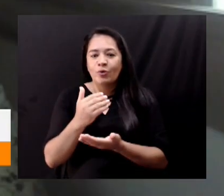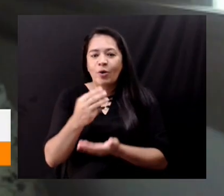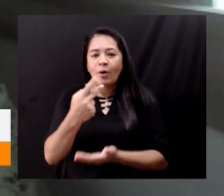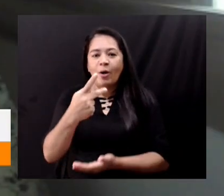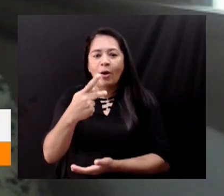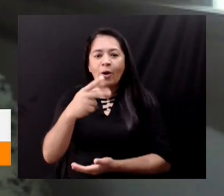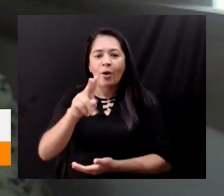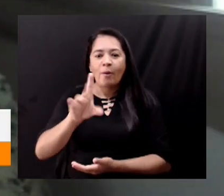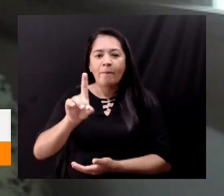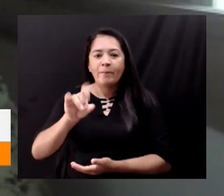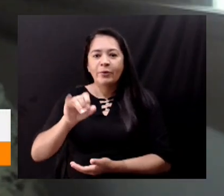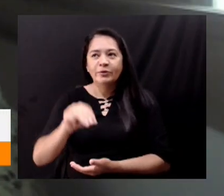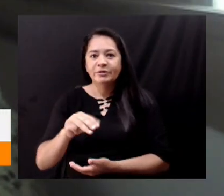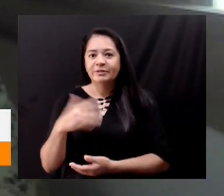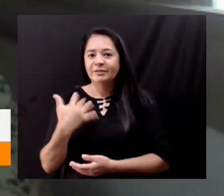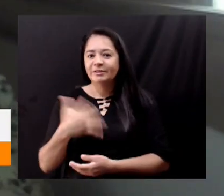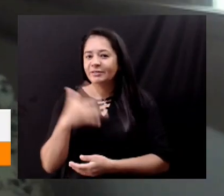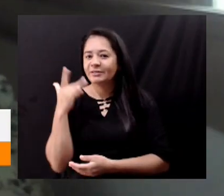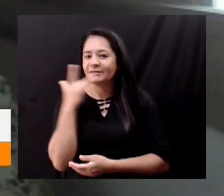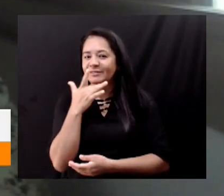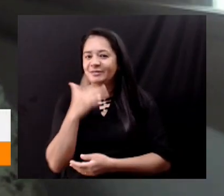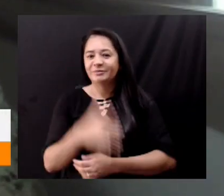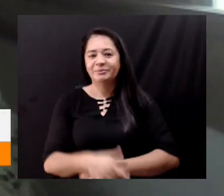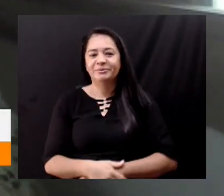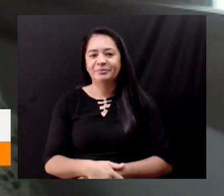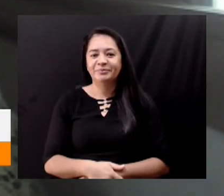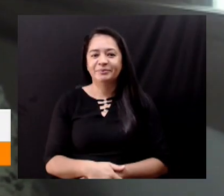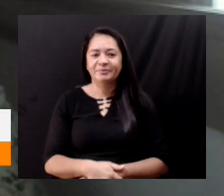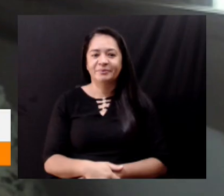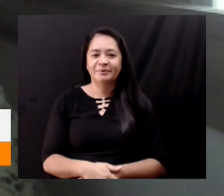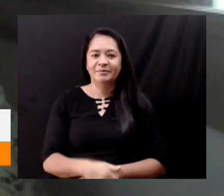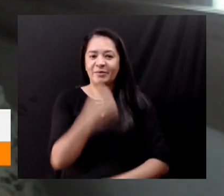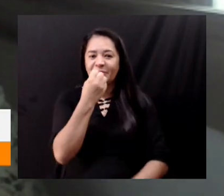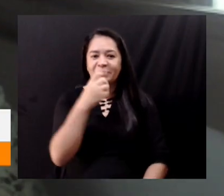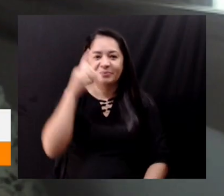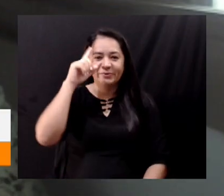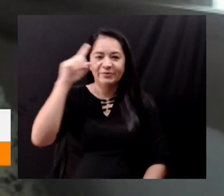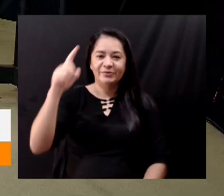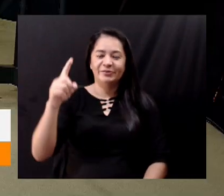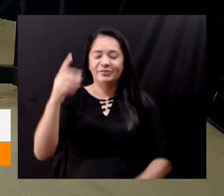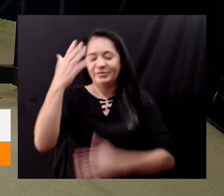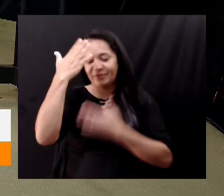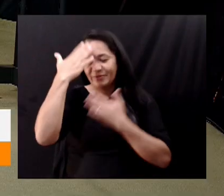Micaele. Bom dia, muito obrigada pelo convite.